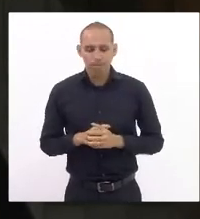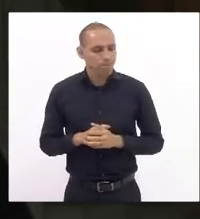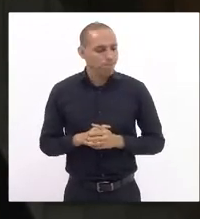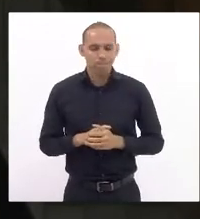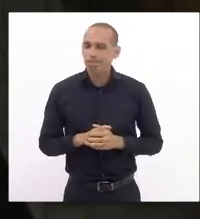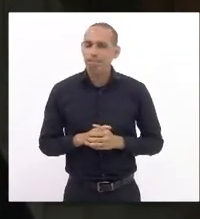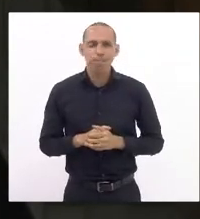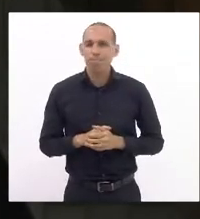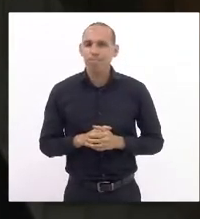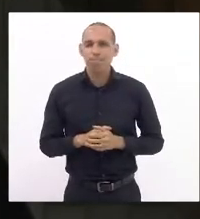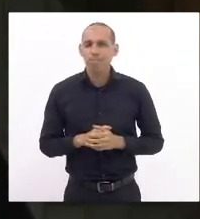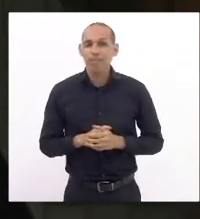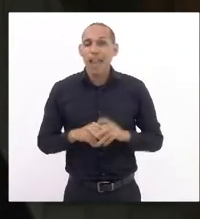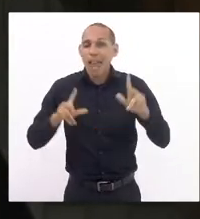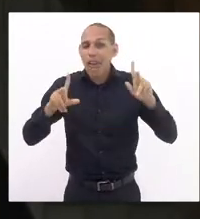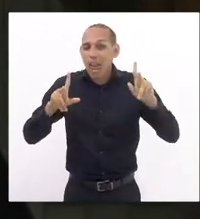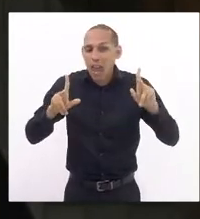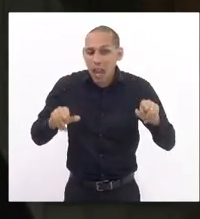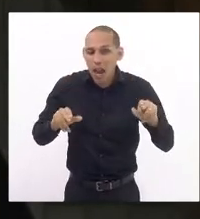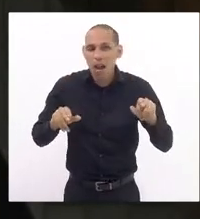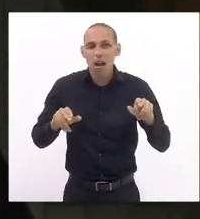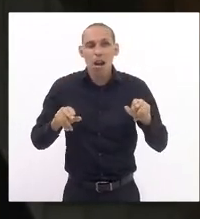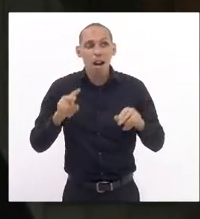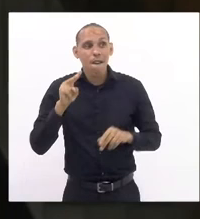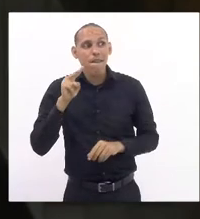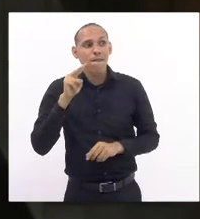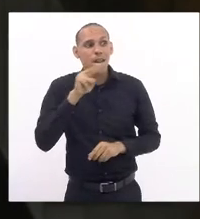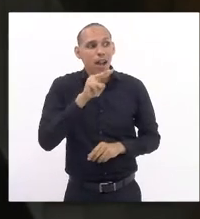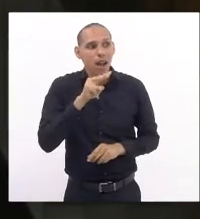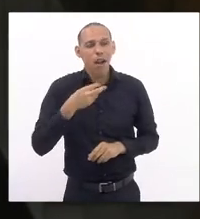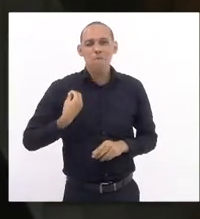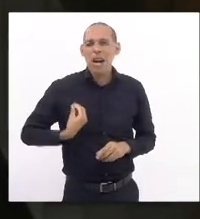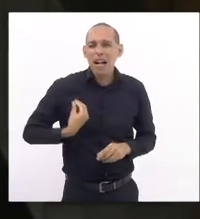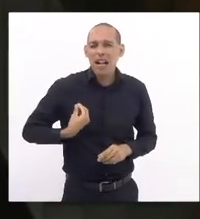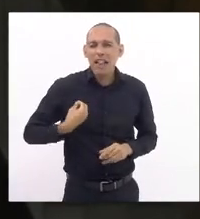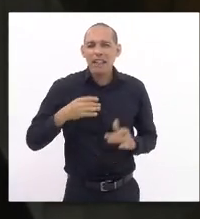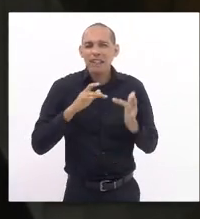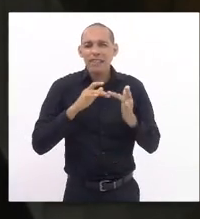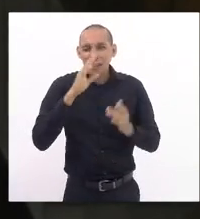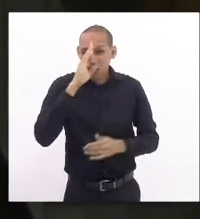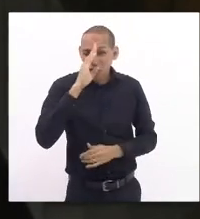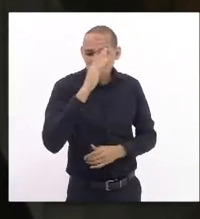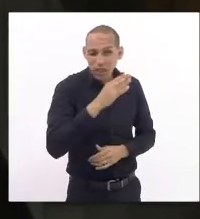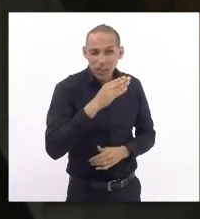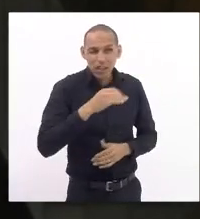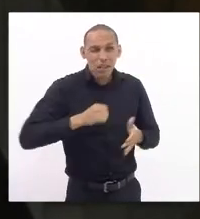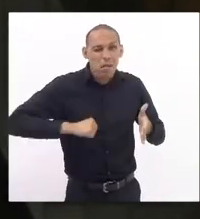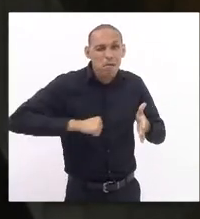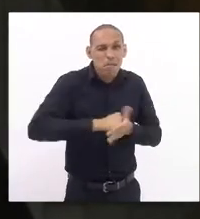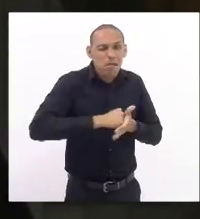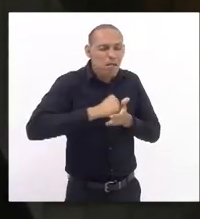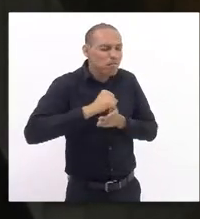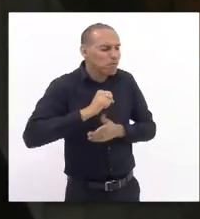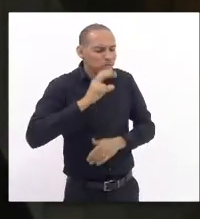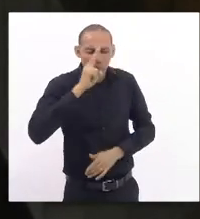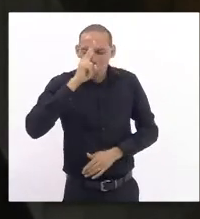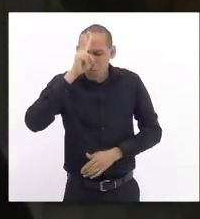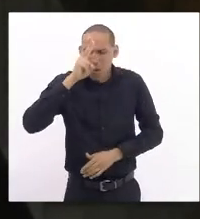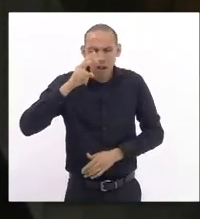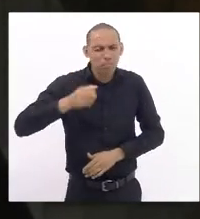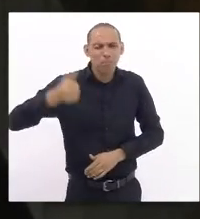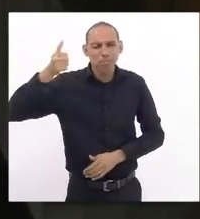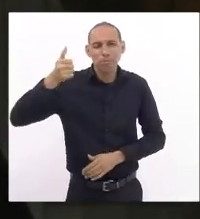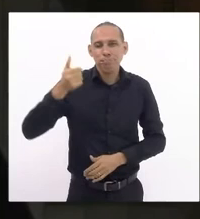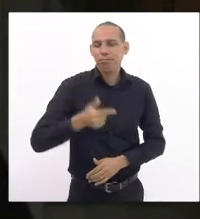nada se compara ao impacto do contato direto com aquela situação, querido